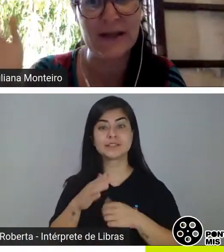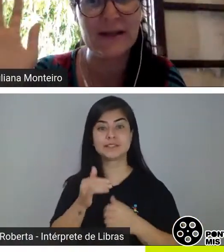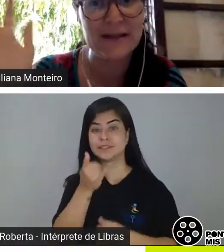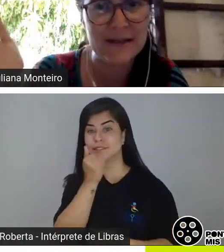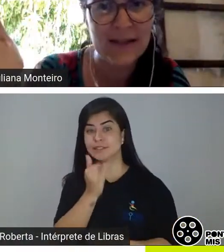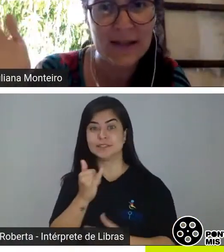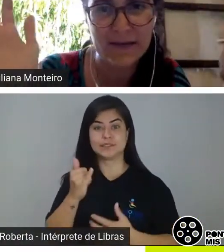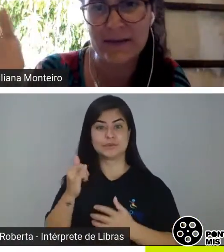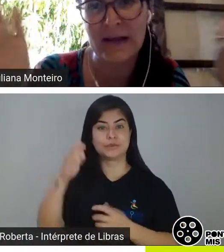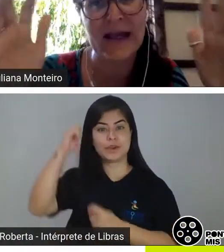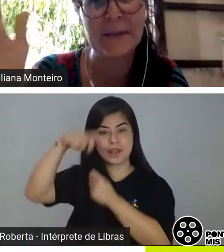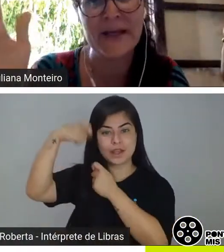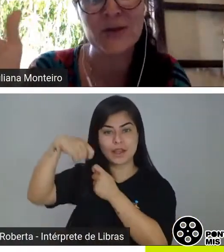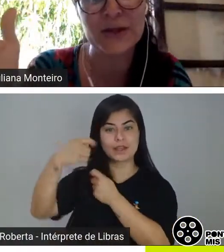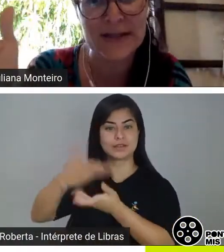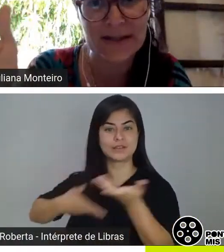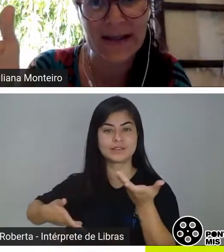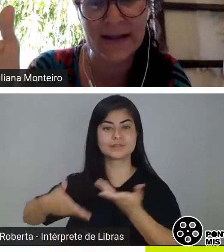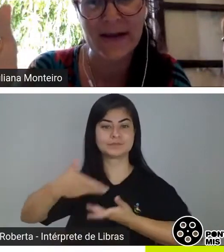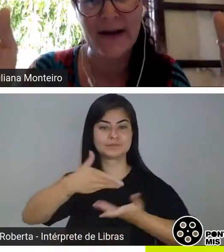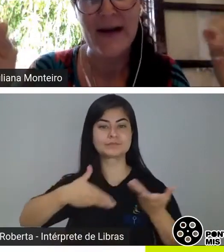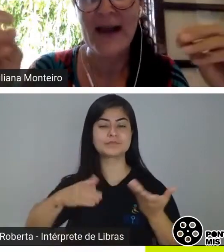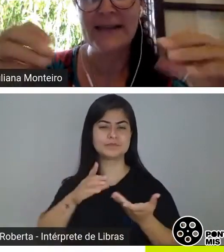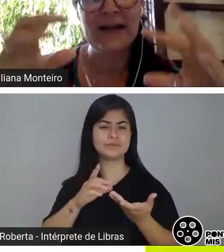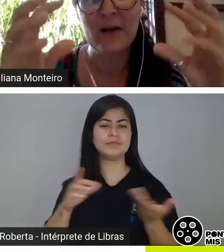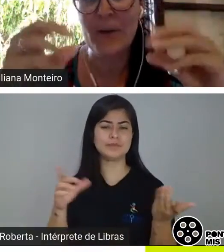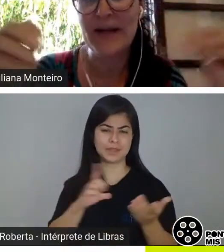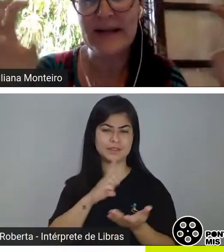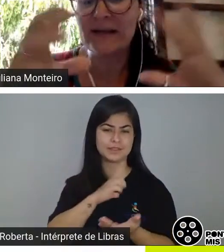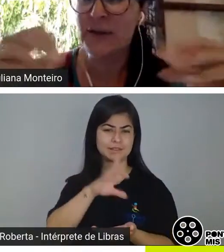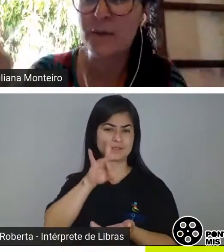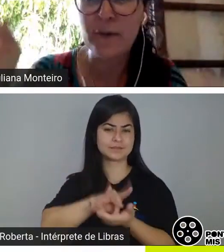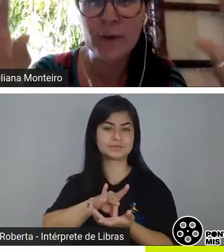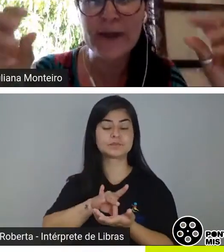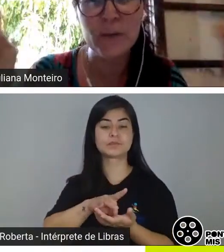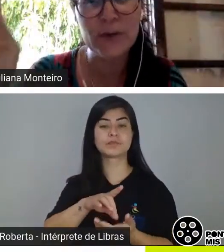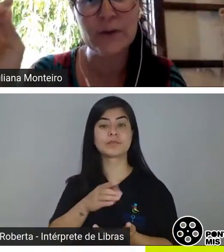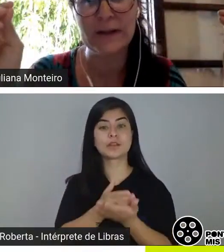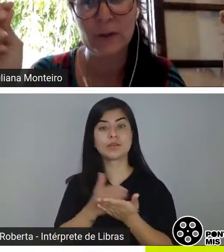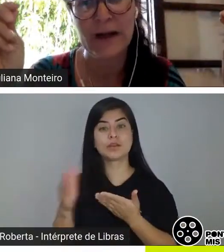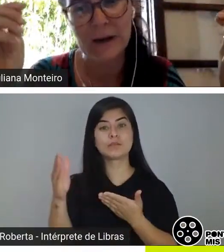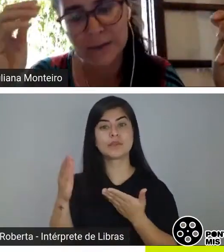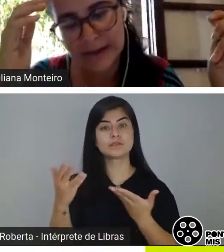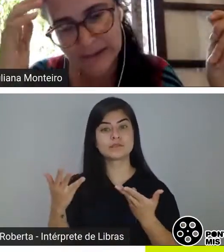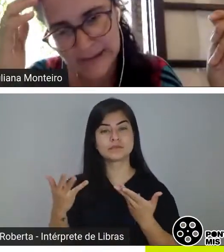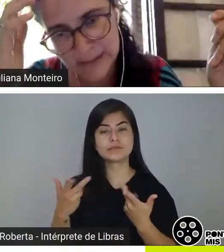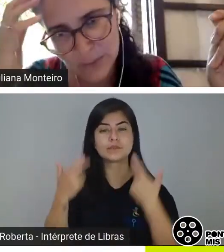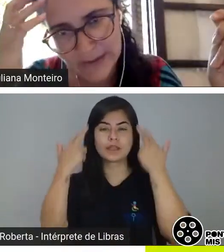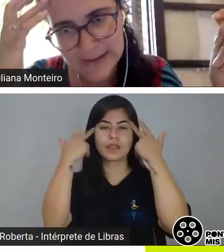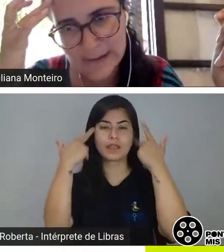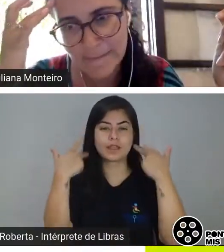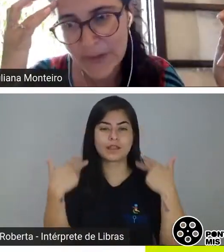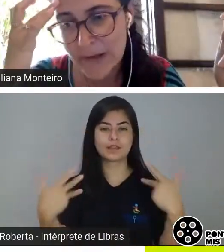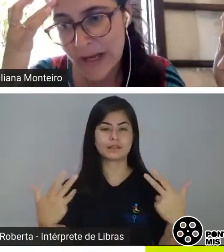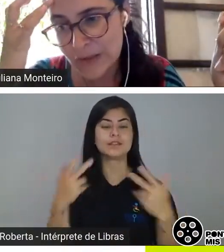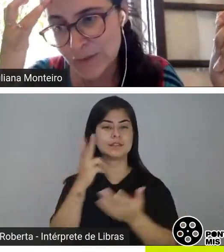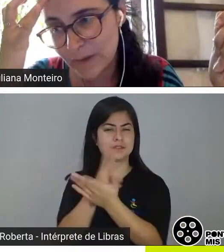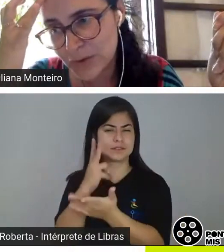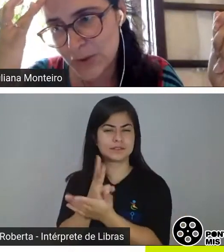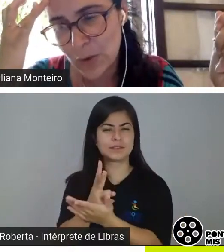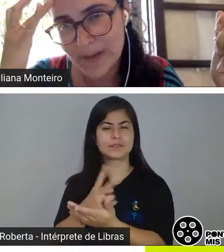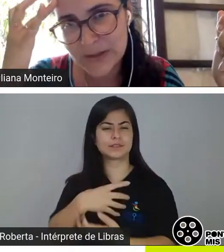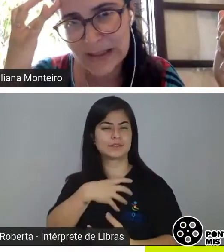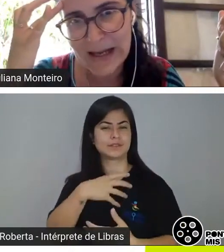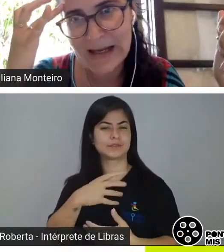esses atores têm entre si, e claramente eles têm, isso flui muito natural, né? É sempre uma questão. A